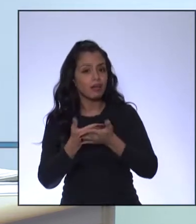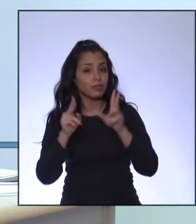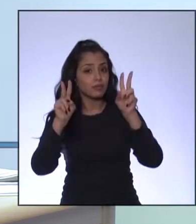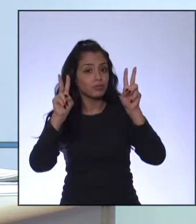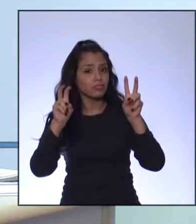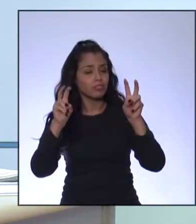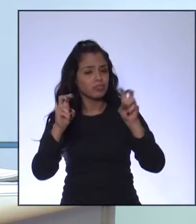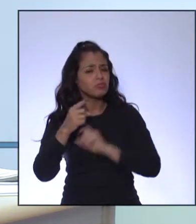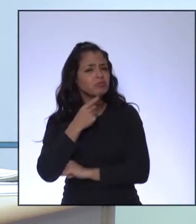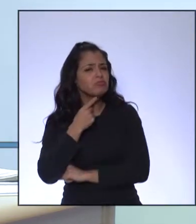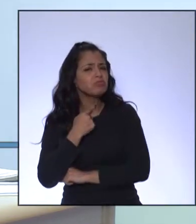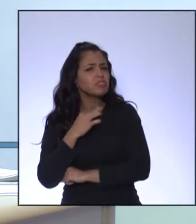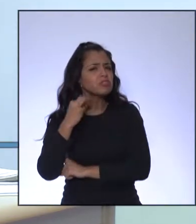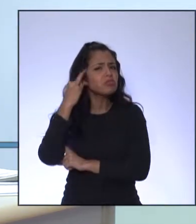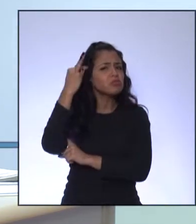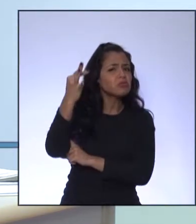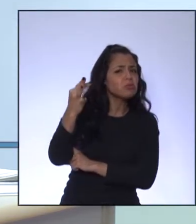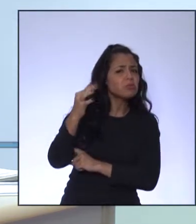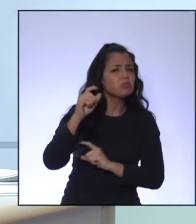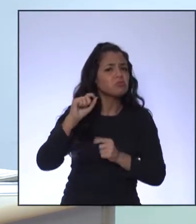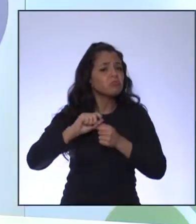quando crescer. Professora?